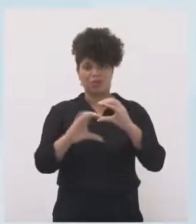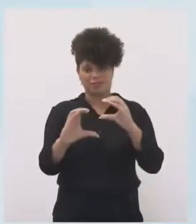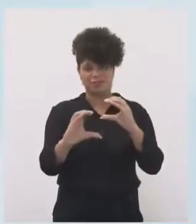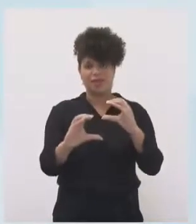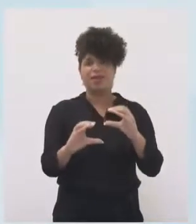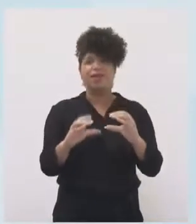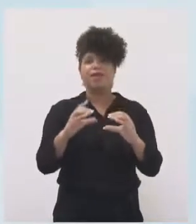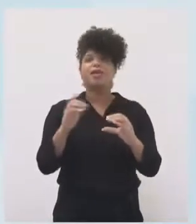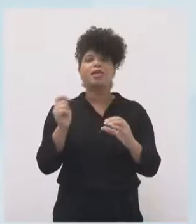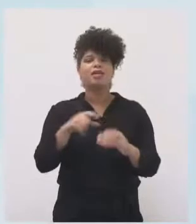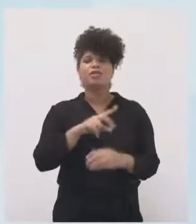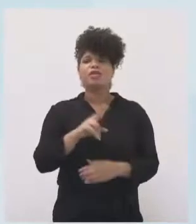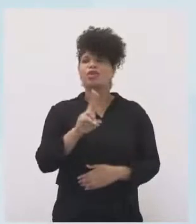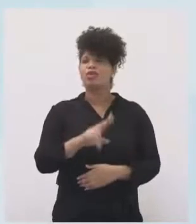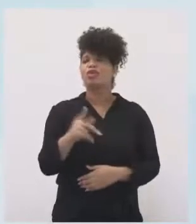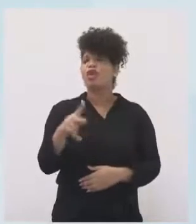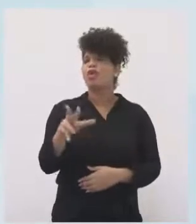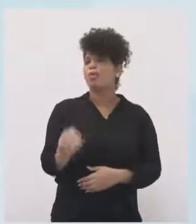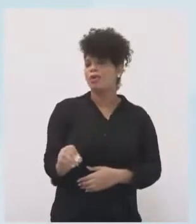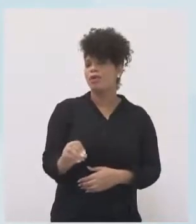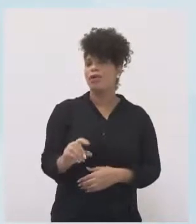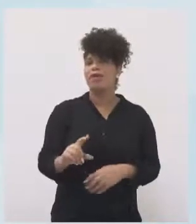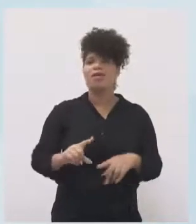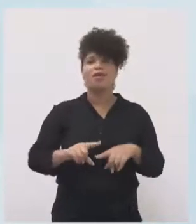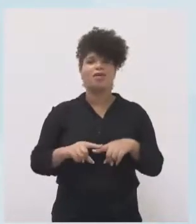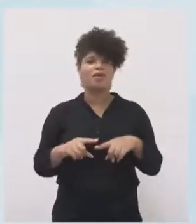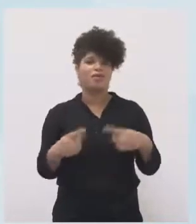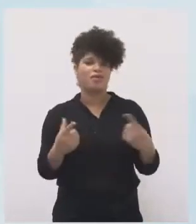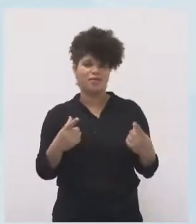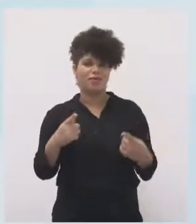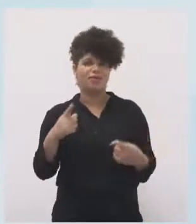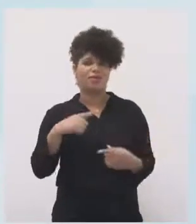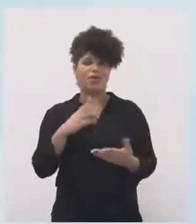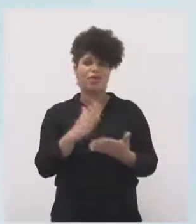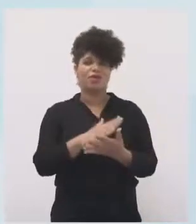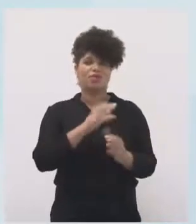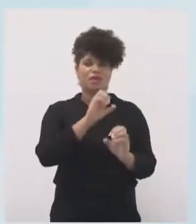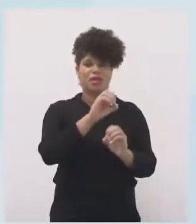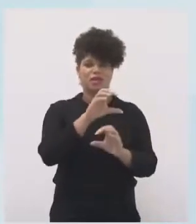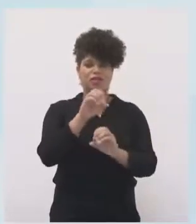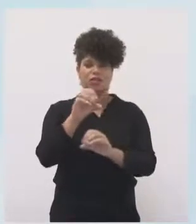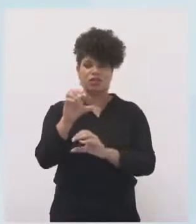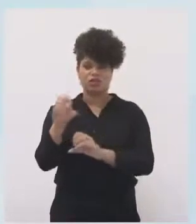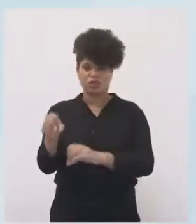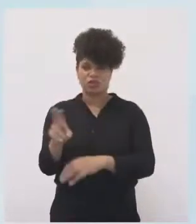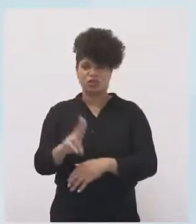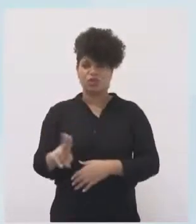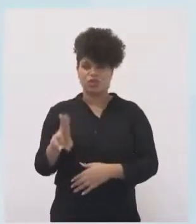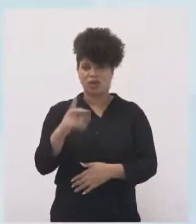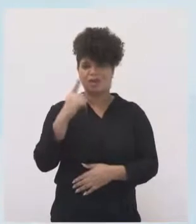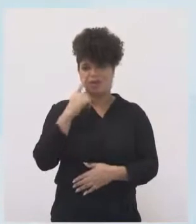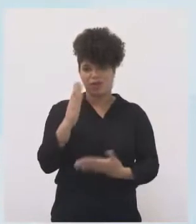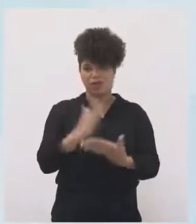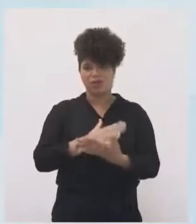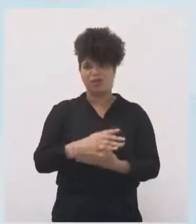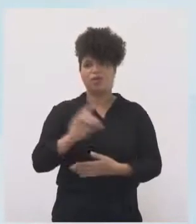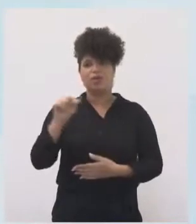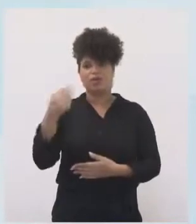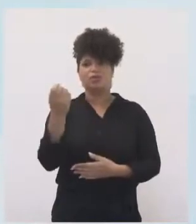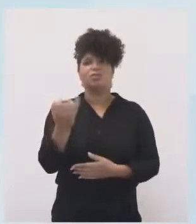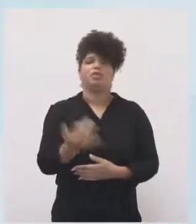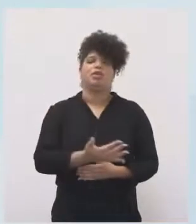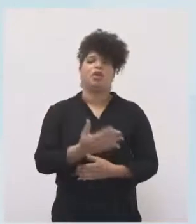Canva Pro, mas alguns recursos educacionais, que eu já até mencionei alguns, né, e vou falar de outros, como